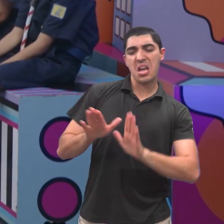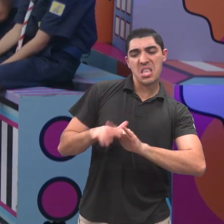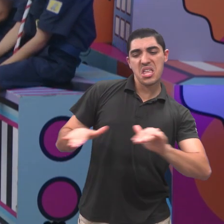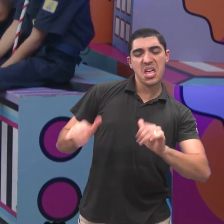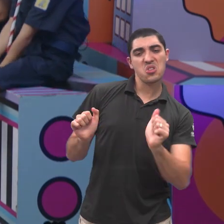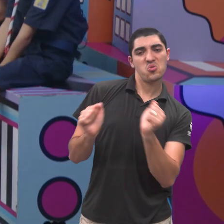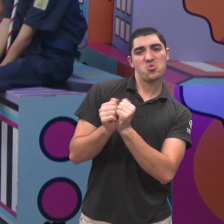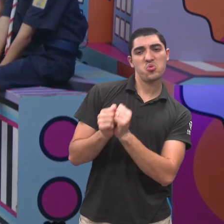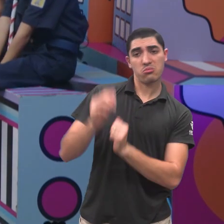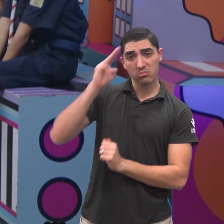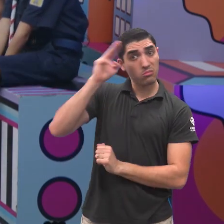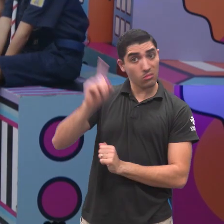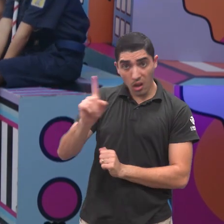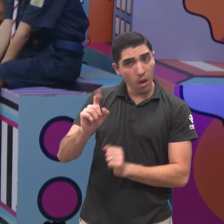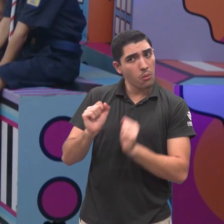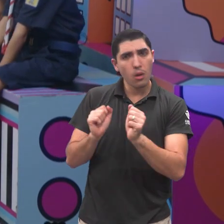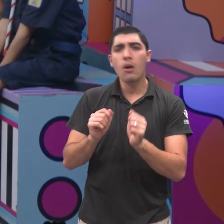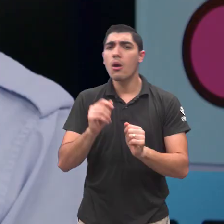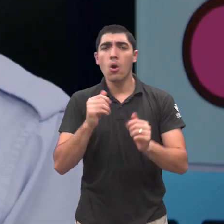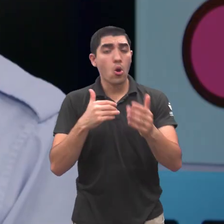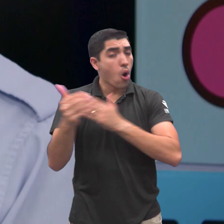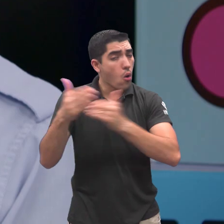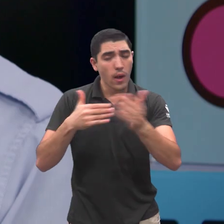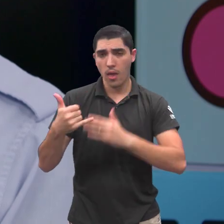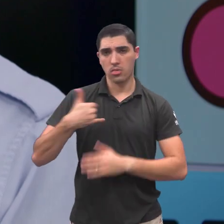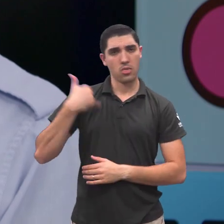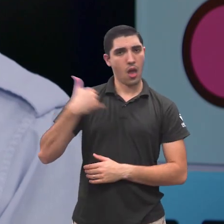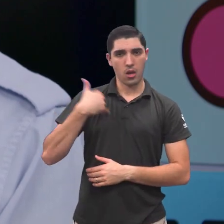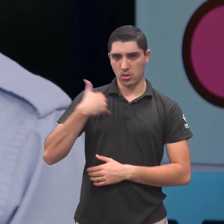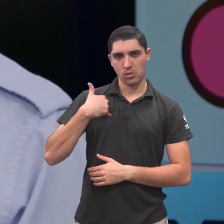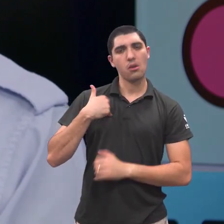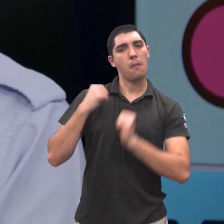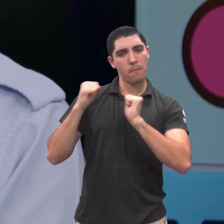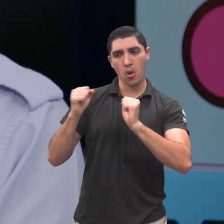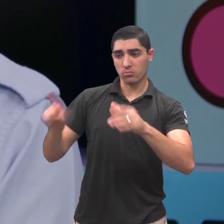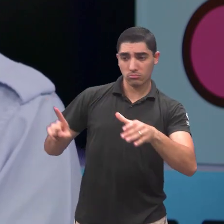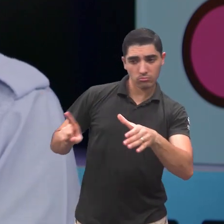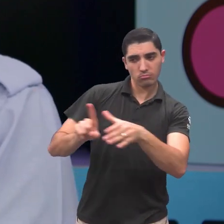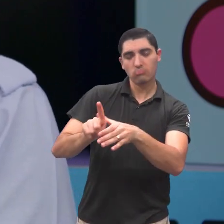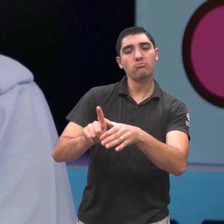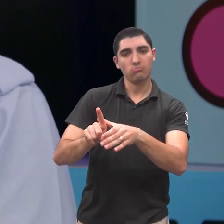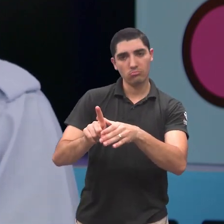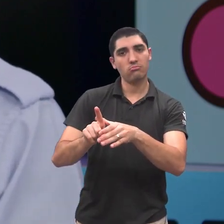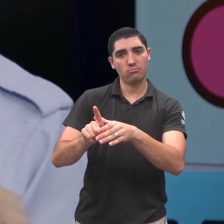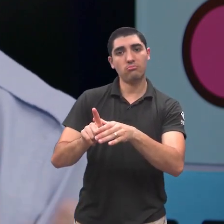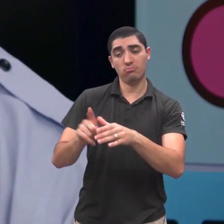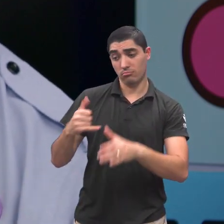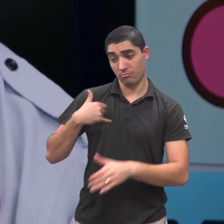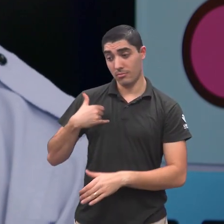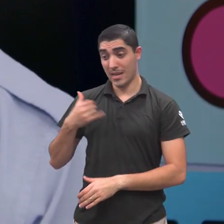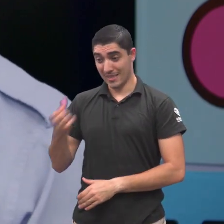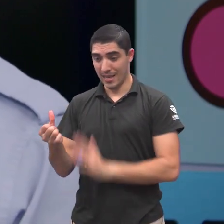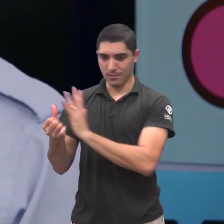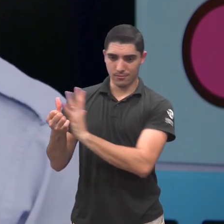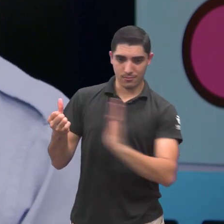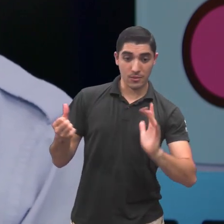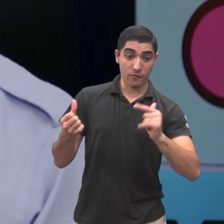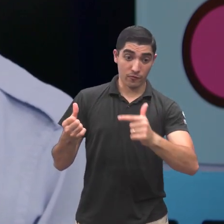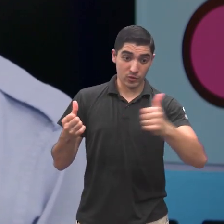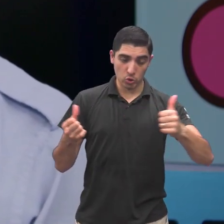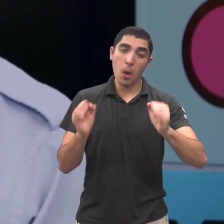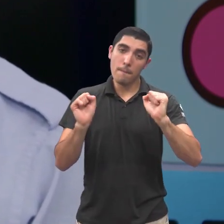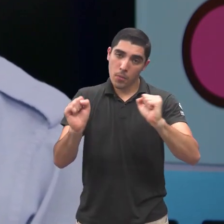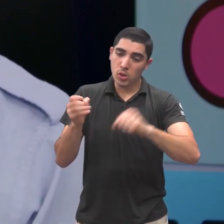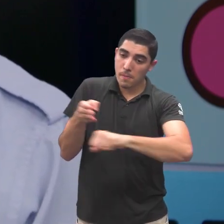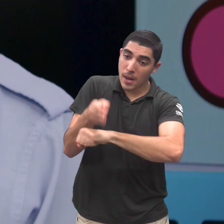como criança no movimento. Mas não é assim. Não é assim, qualquer faixa etária. É que se ele estiver enquadrado na faixa etária de 6 anos e meio a 21, ele pode ser um